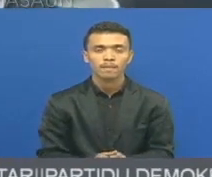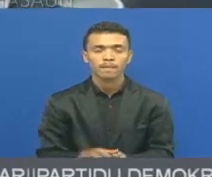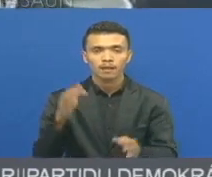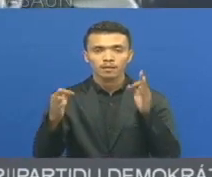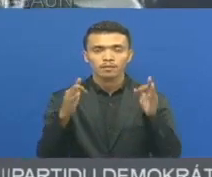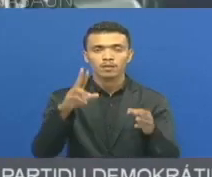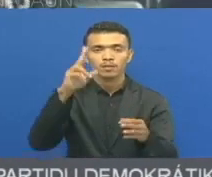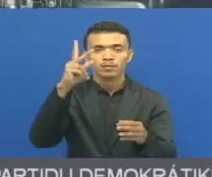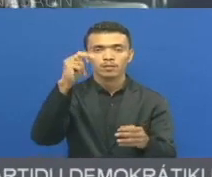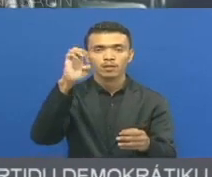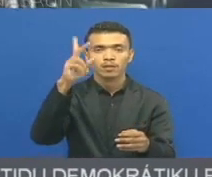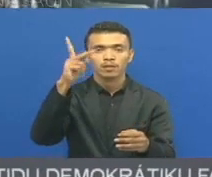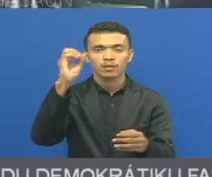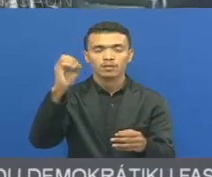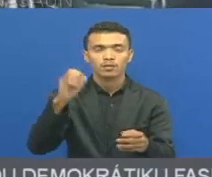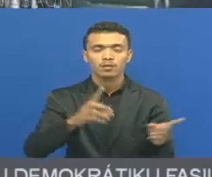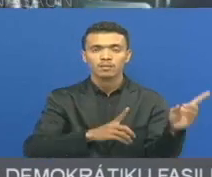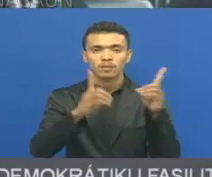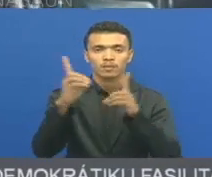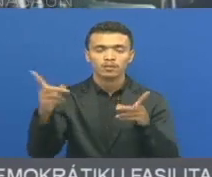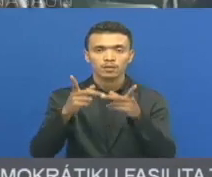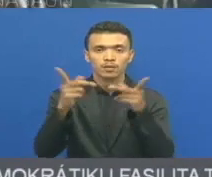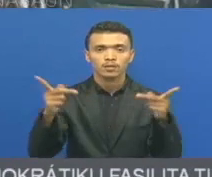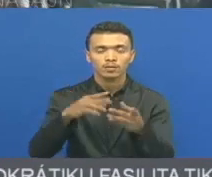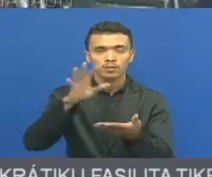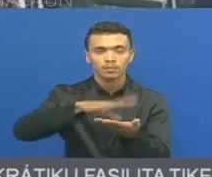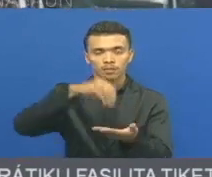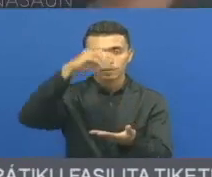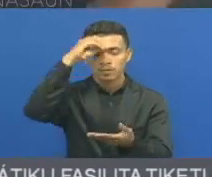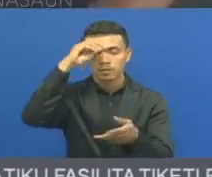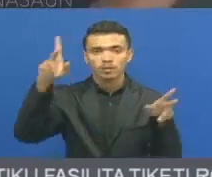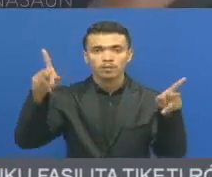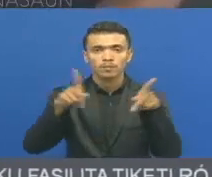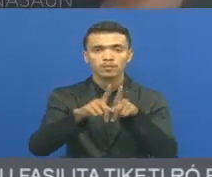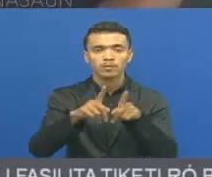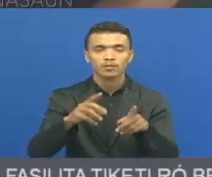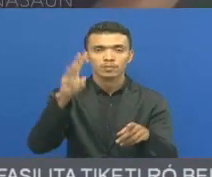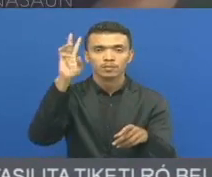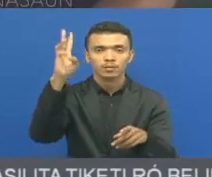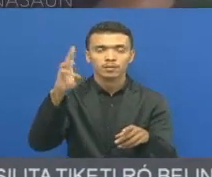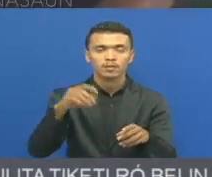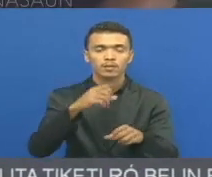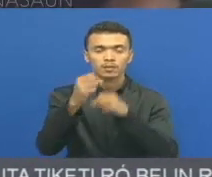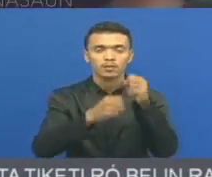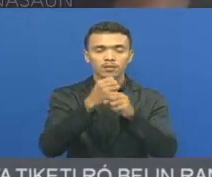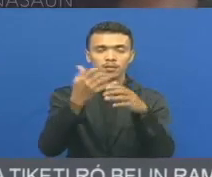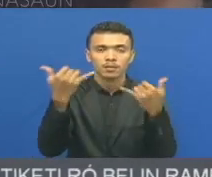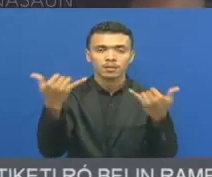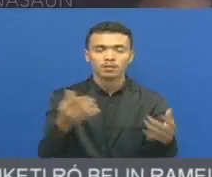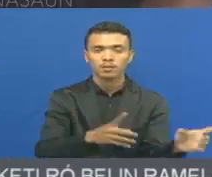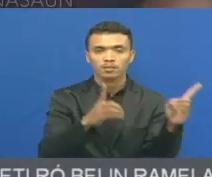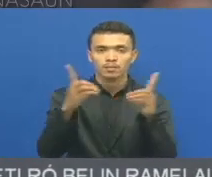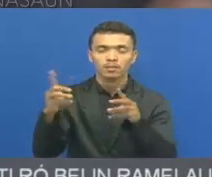Entretanto, o UNESCO Timor-Leste estabelece um centro comunitário de aprendizagem e o posto administrativo NEN, no Tinangné, se estabelece